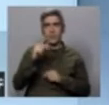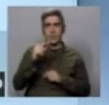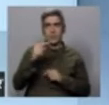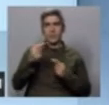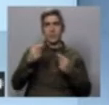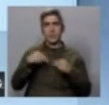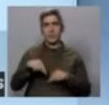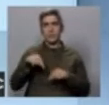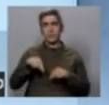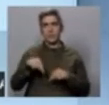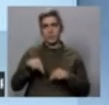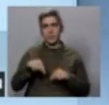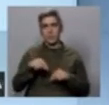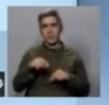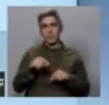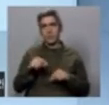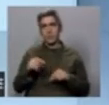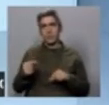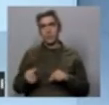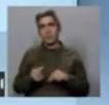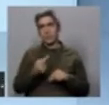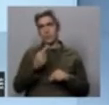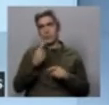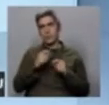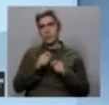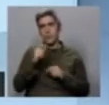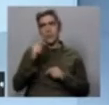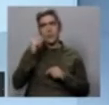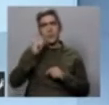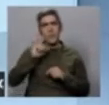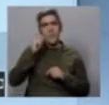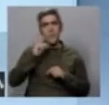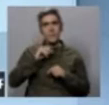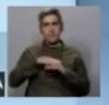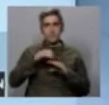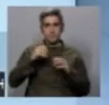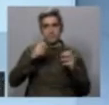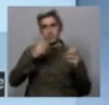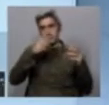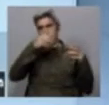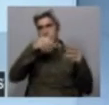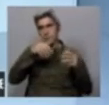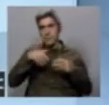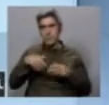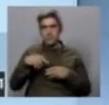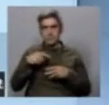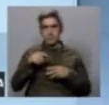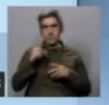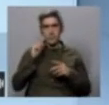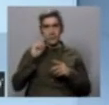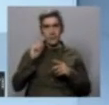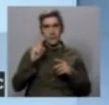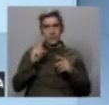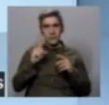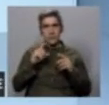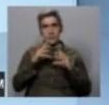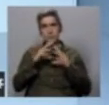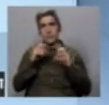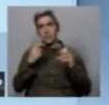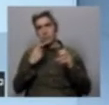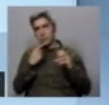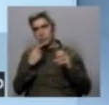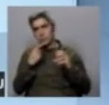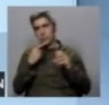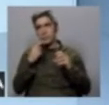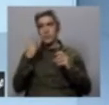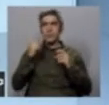costa sul de sudoeste com 1 metro. Para os Açores, devido à influência do anticiclone, vamos ter um dia com um período de chão muito nublado, mas com